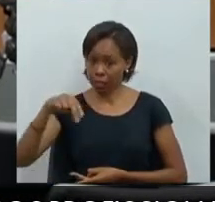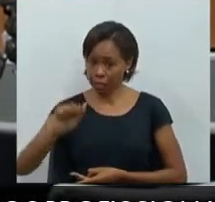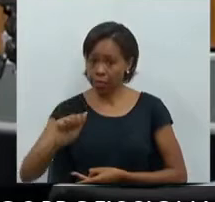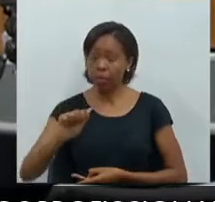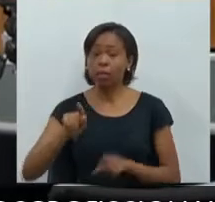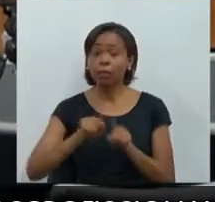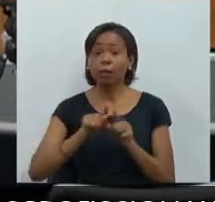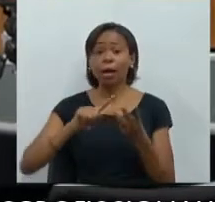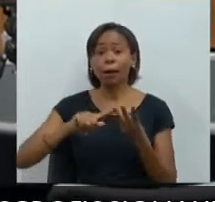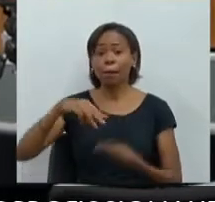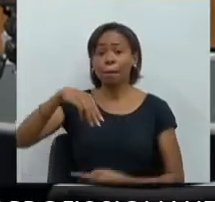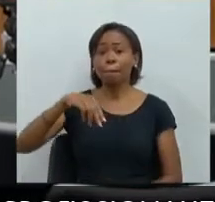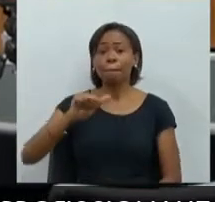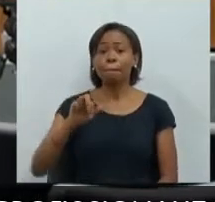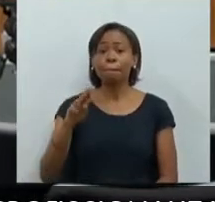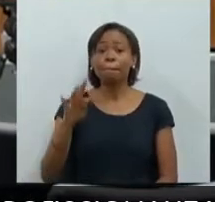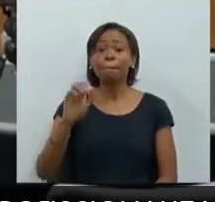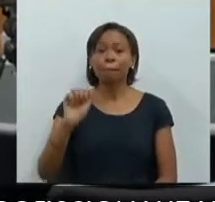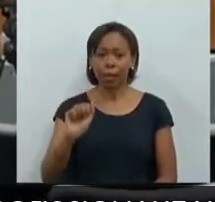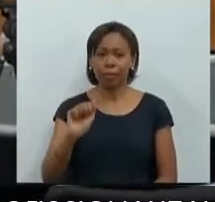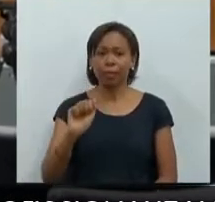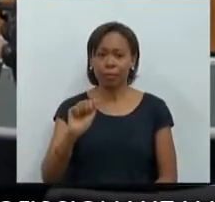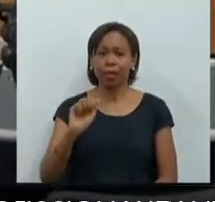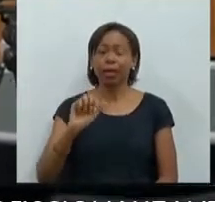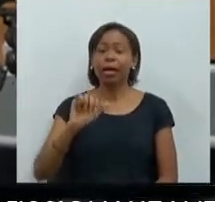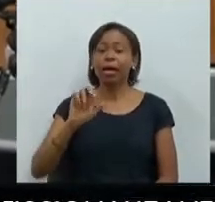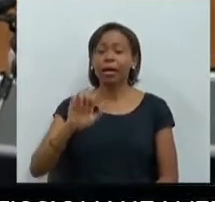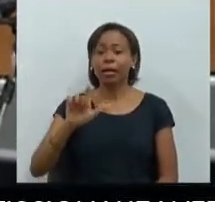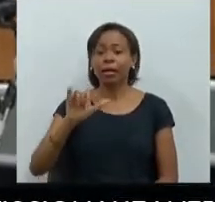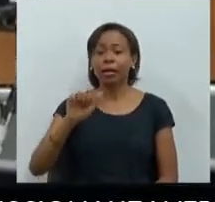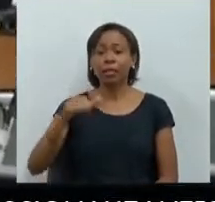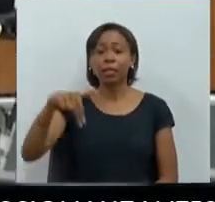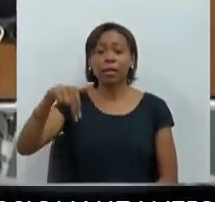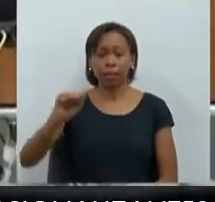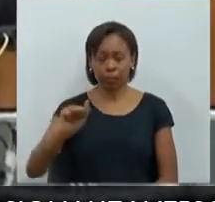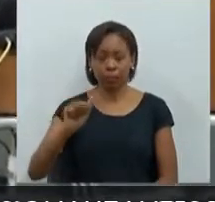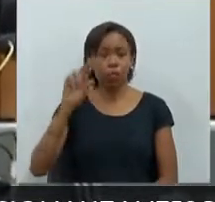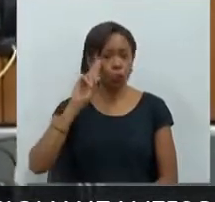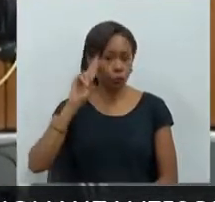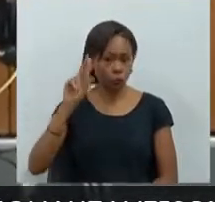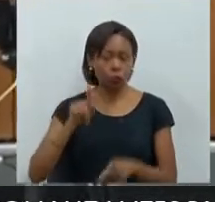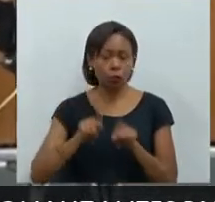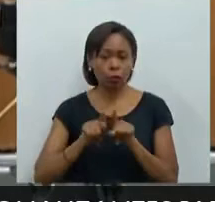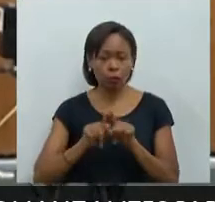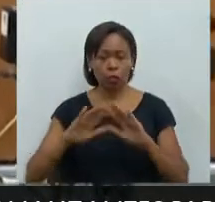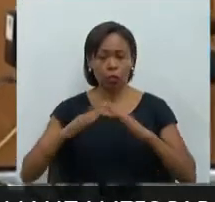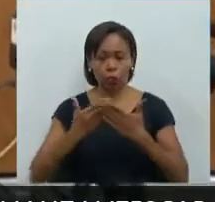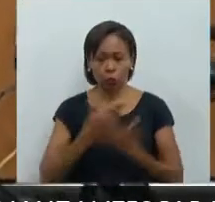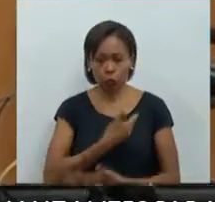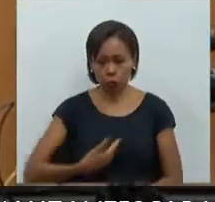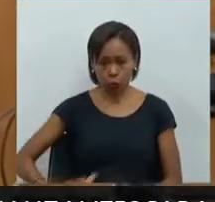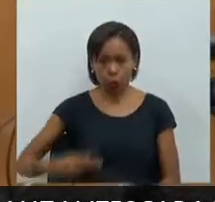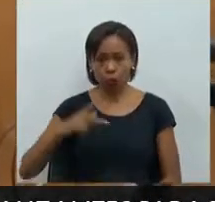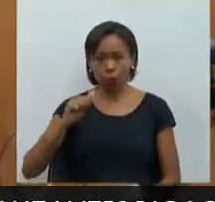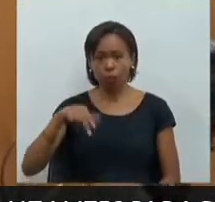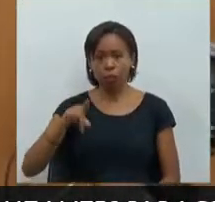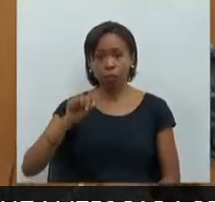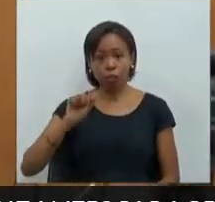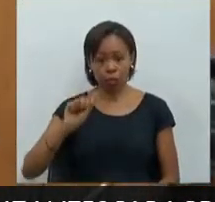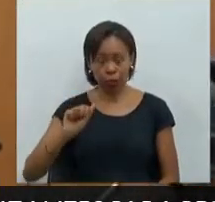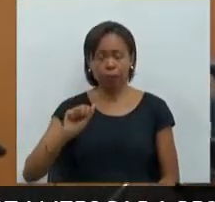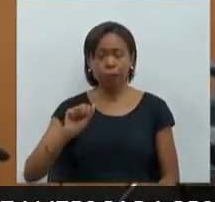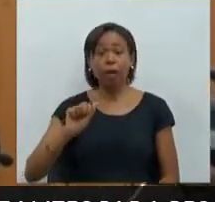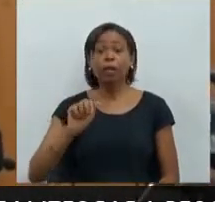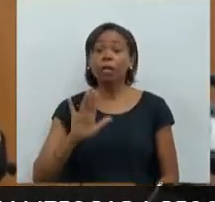Marta Eliana, a segunda à minha direita, que é da Escola Estadual Pandiaca Loja. E nós queríamos deixar as